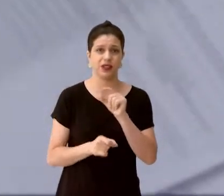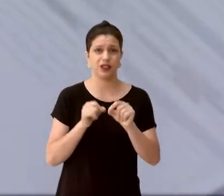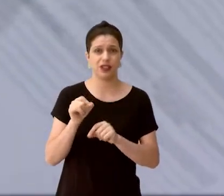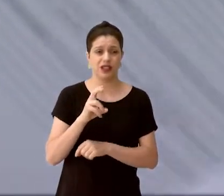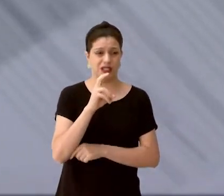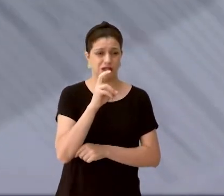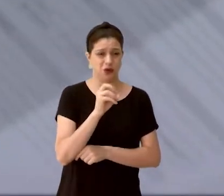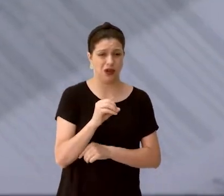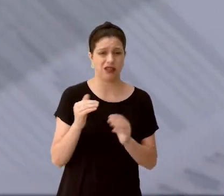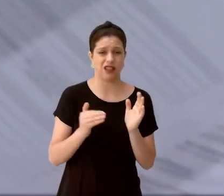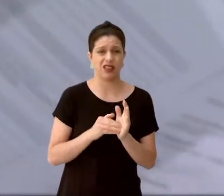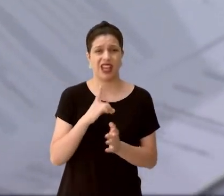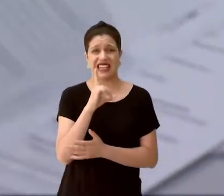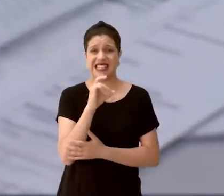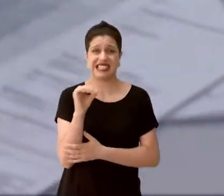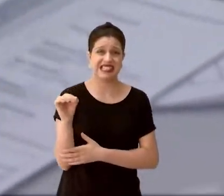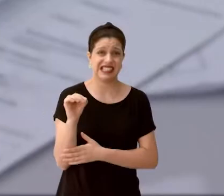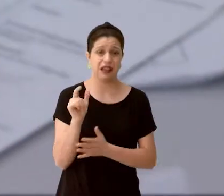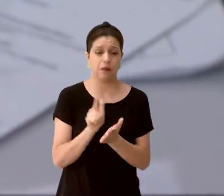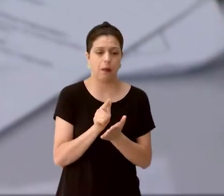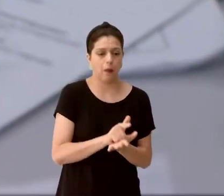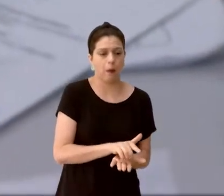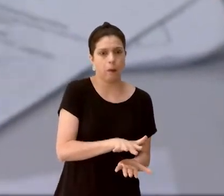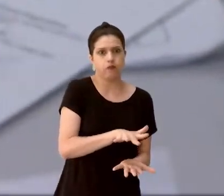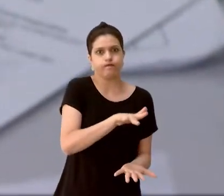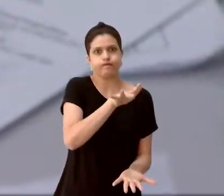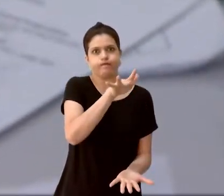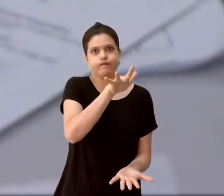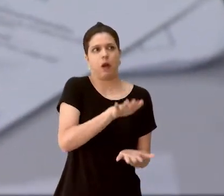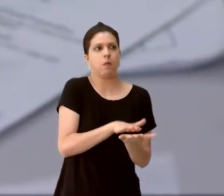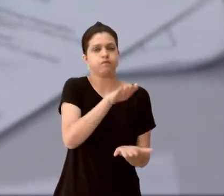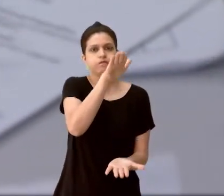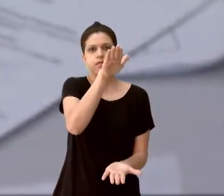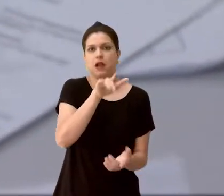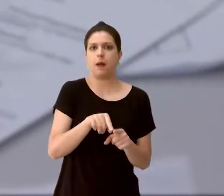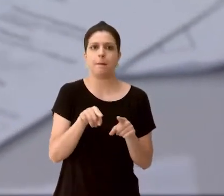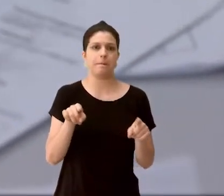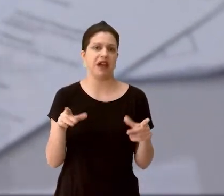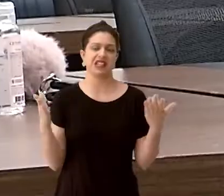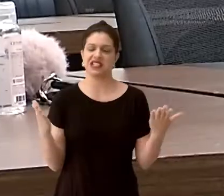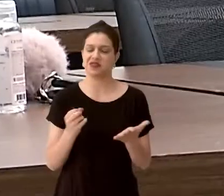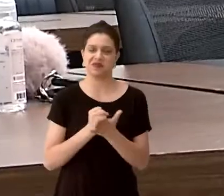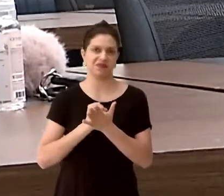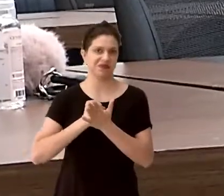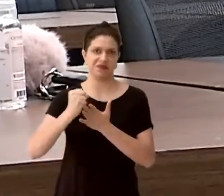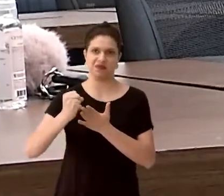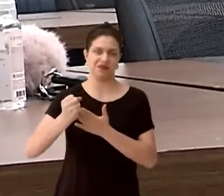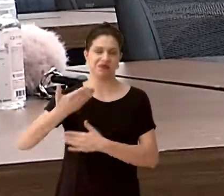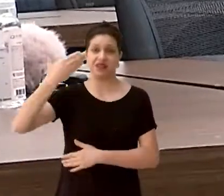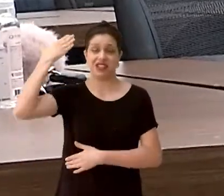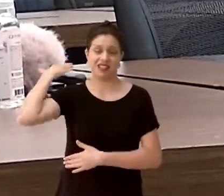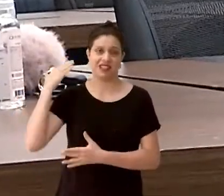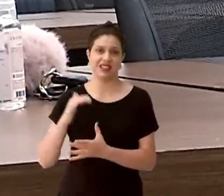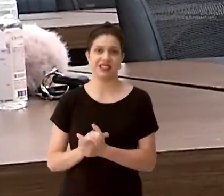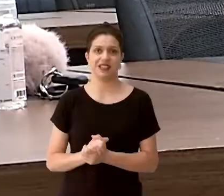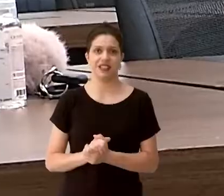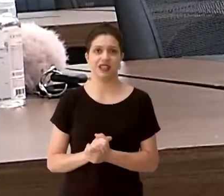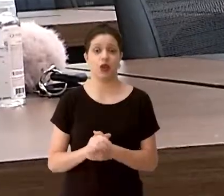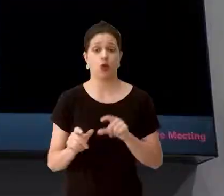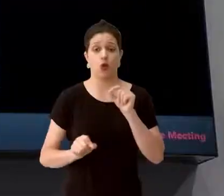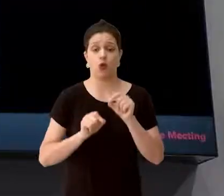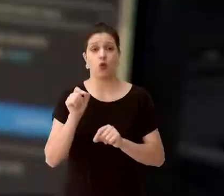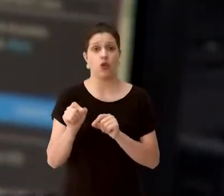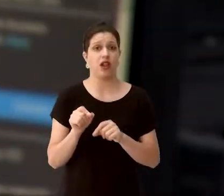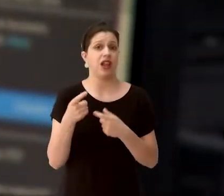sua tramitação, pode gerar entre 50 e 100 folhas impressas. Mas agora essa rotina faz parte do